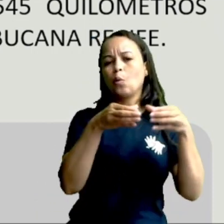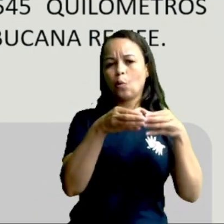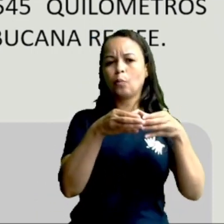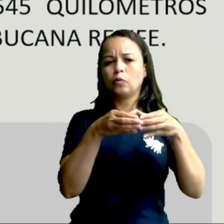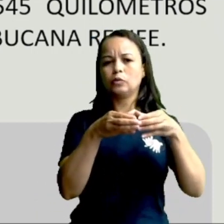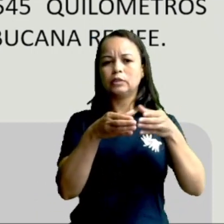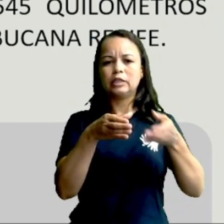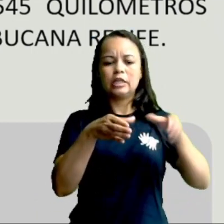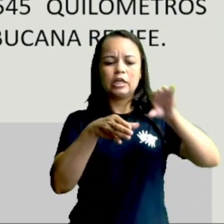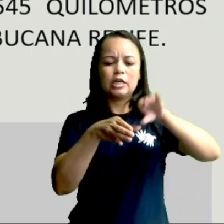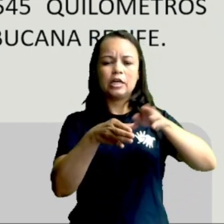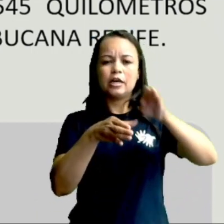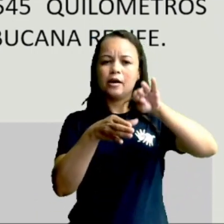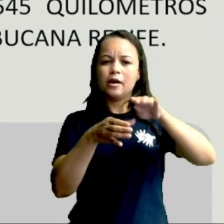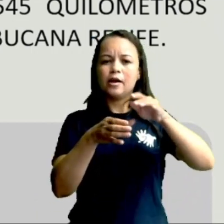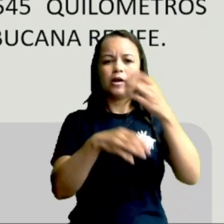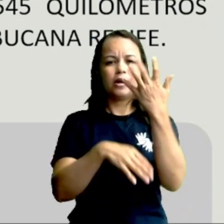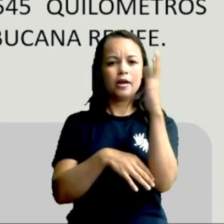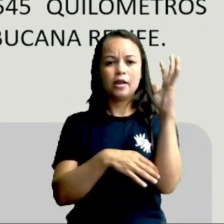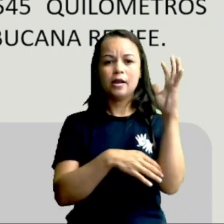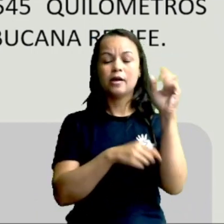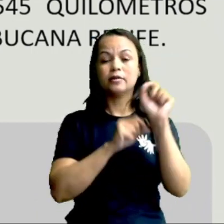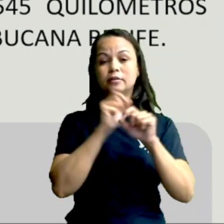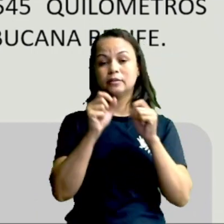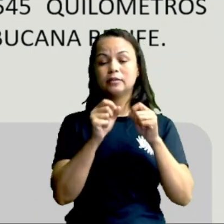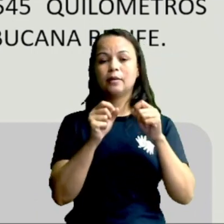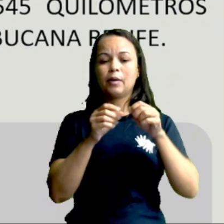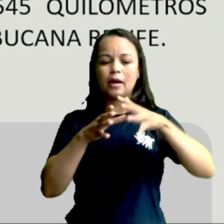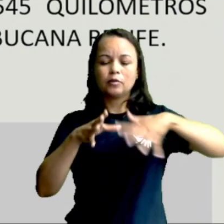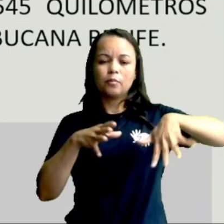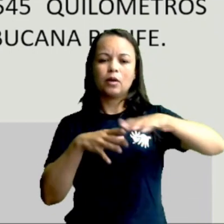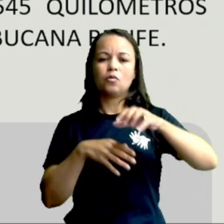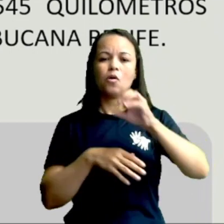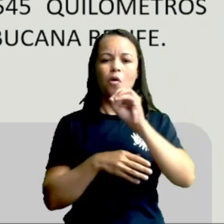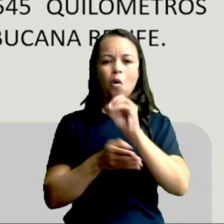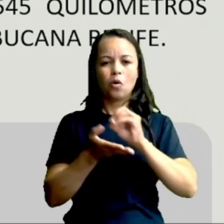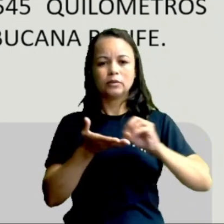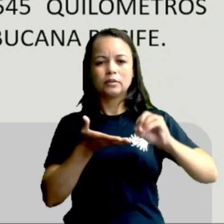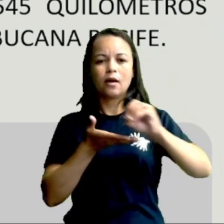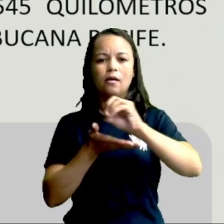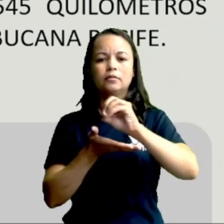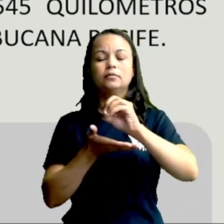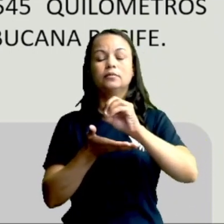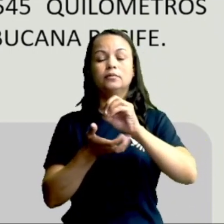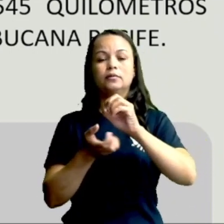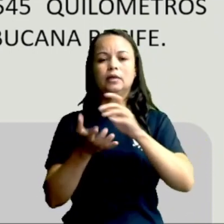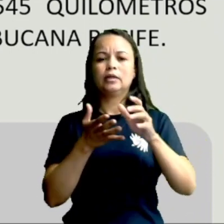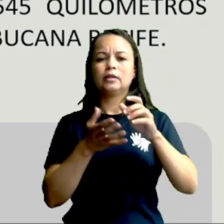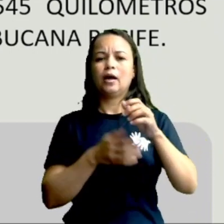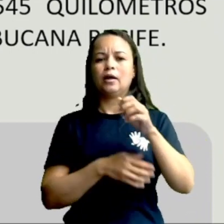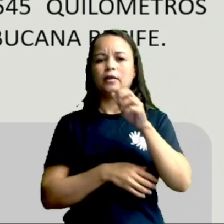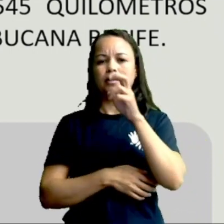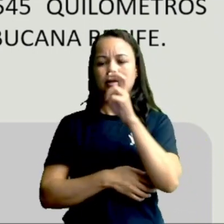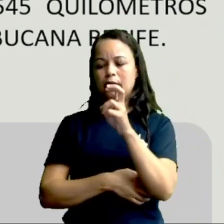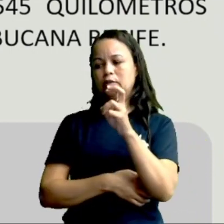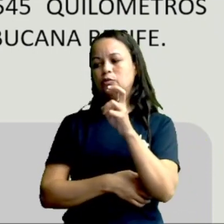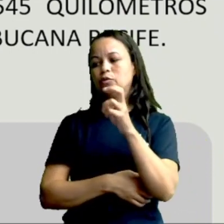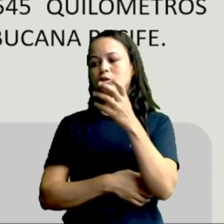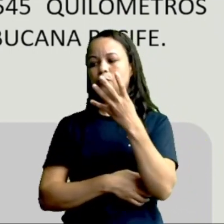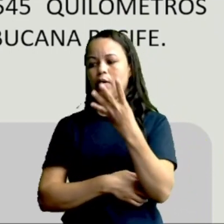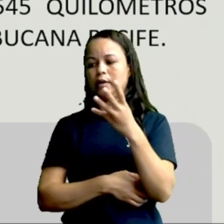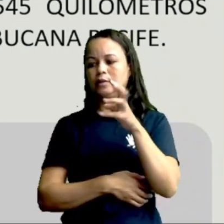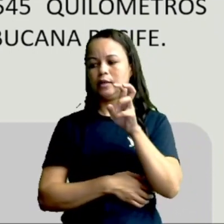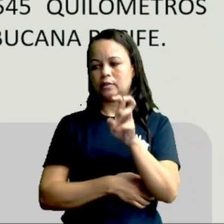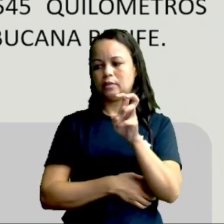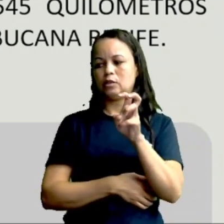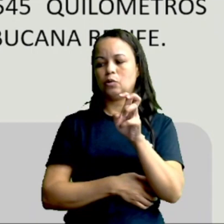de ilhas que é banhada pelo Oceano Atlântico e está a 545 quilômetros da